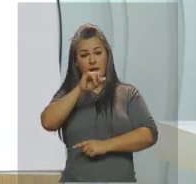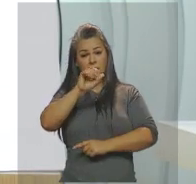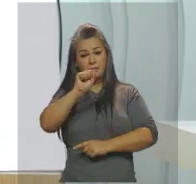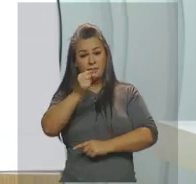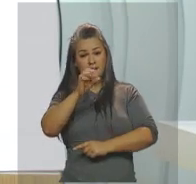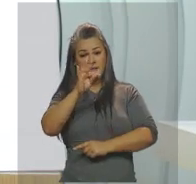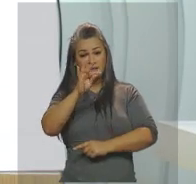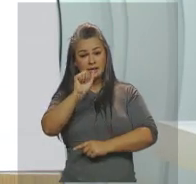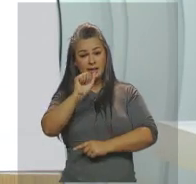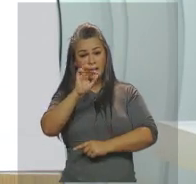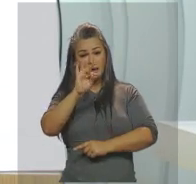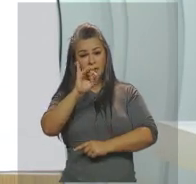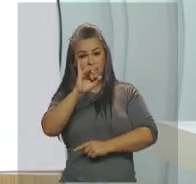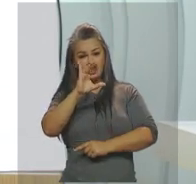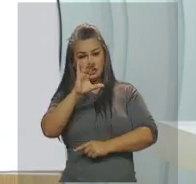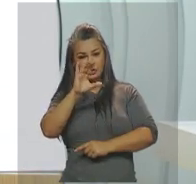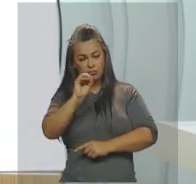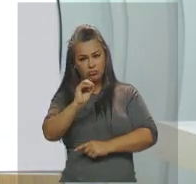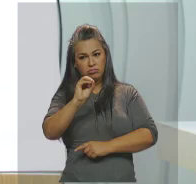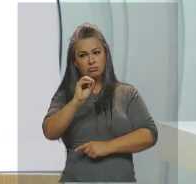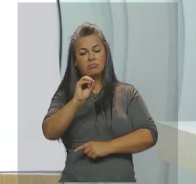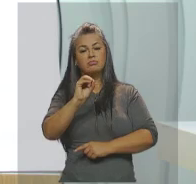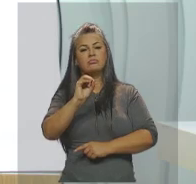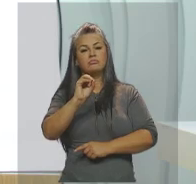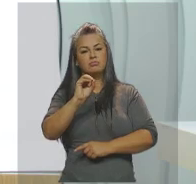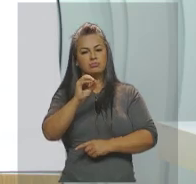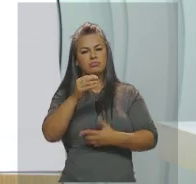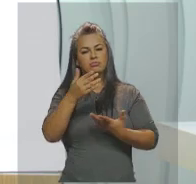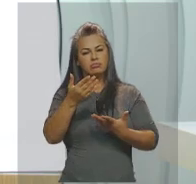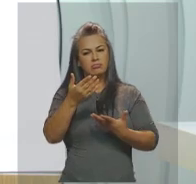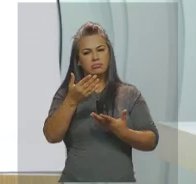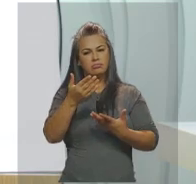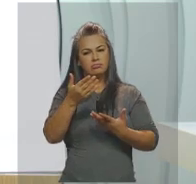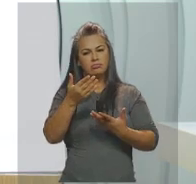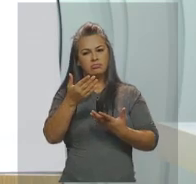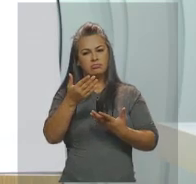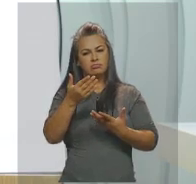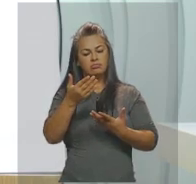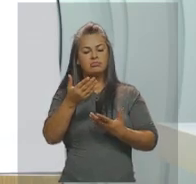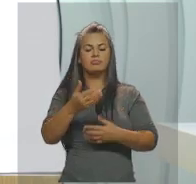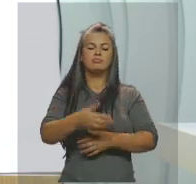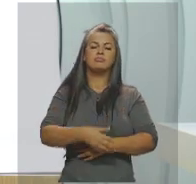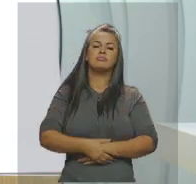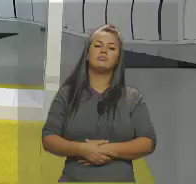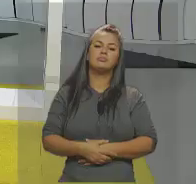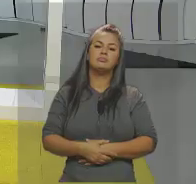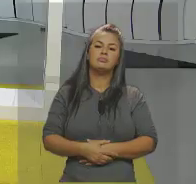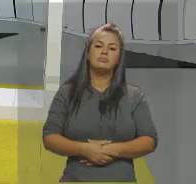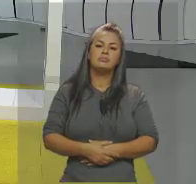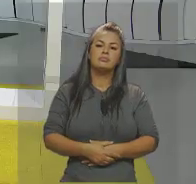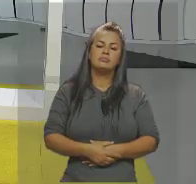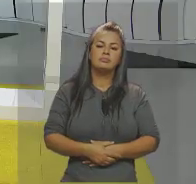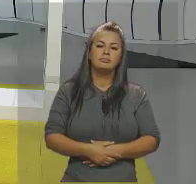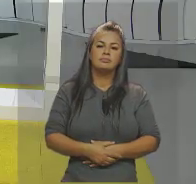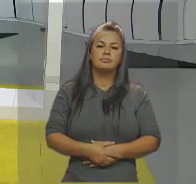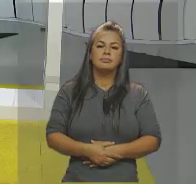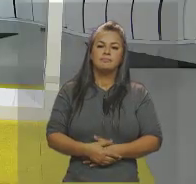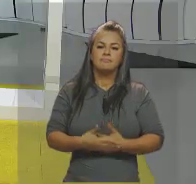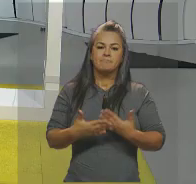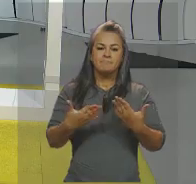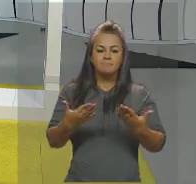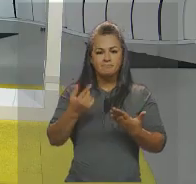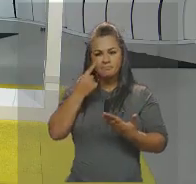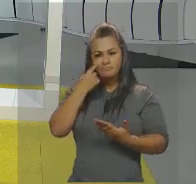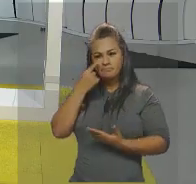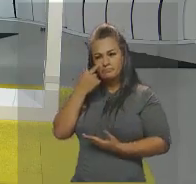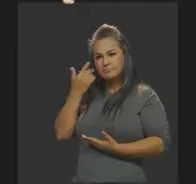epistasia, epistático, inibe. O que vai ser inibido, hipostático. Vamos lá, então.